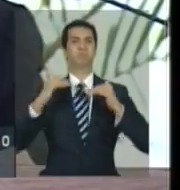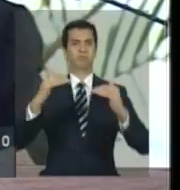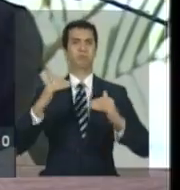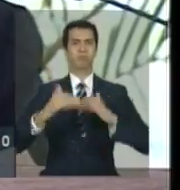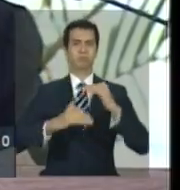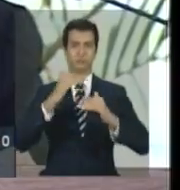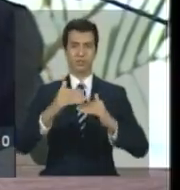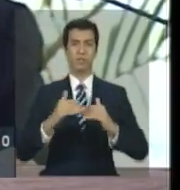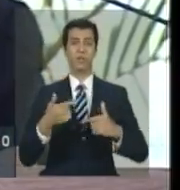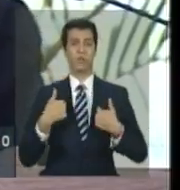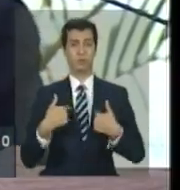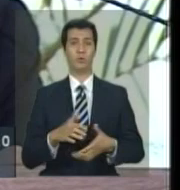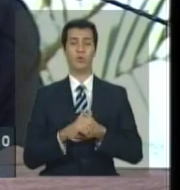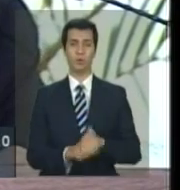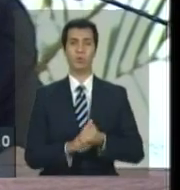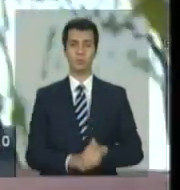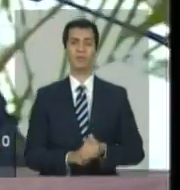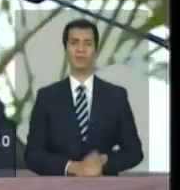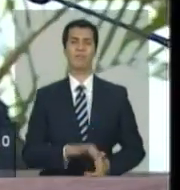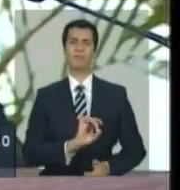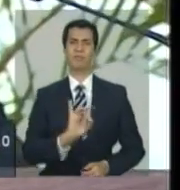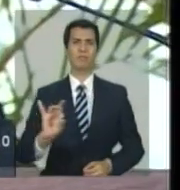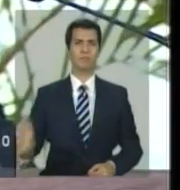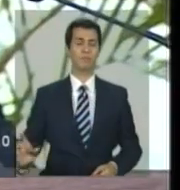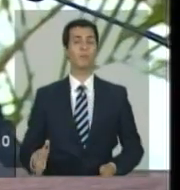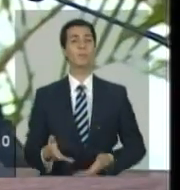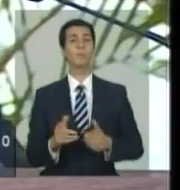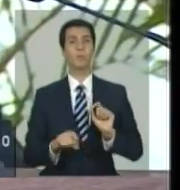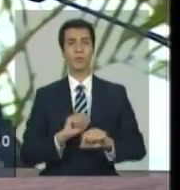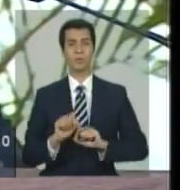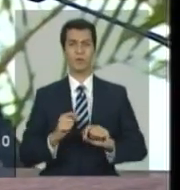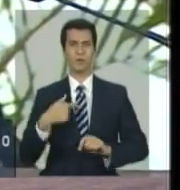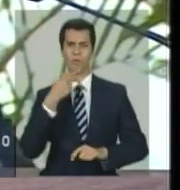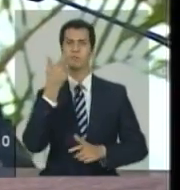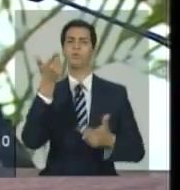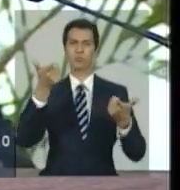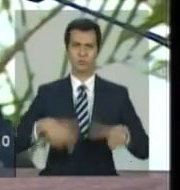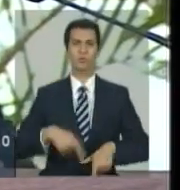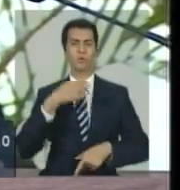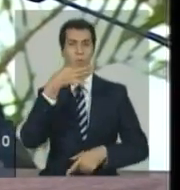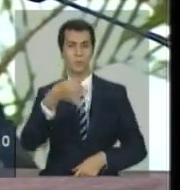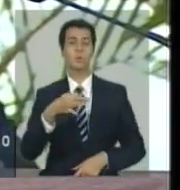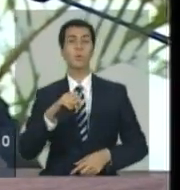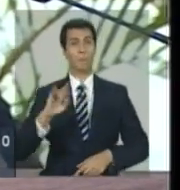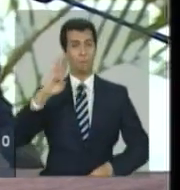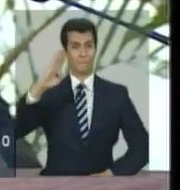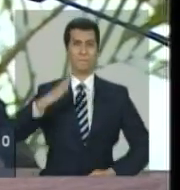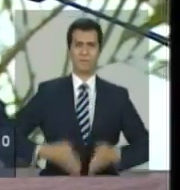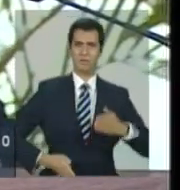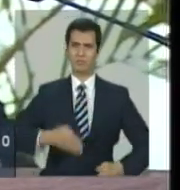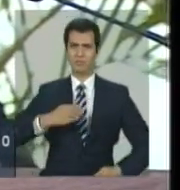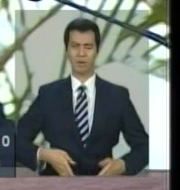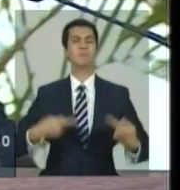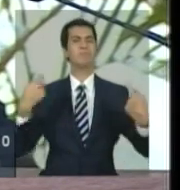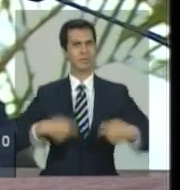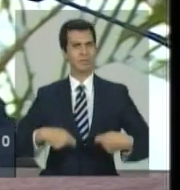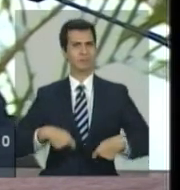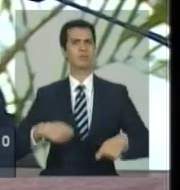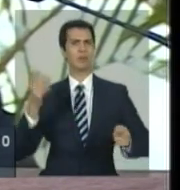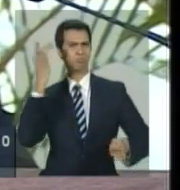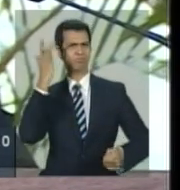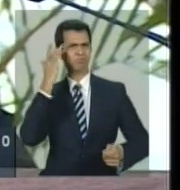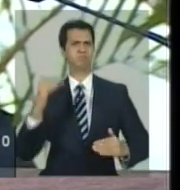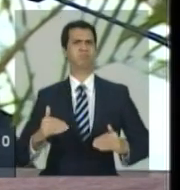Ao cumprimentá-los, reitero minha opinião de que o militar capacitado, preparado e motivado é a vértebra